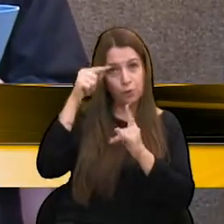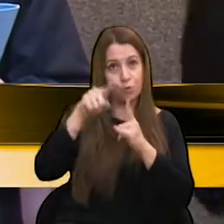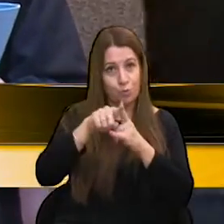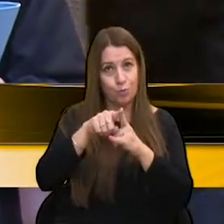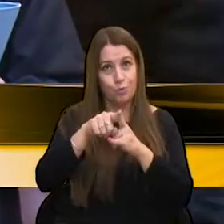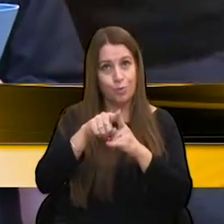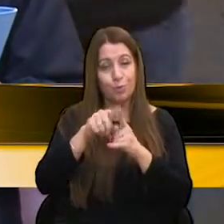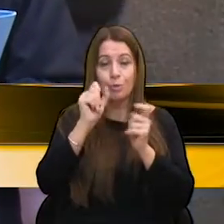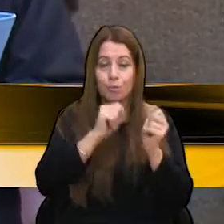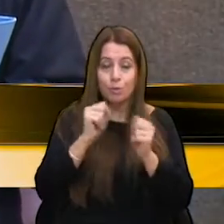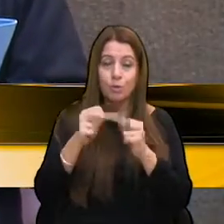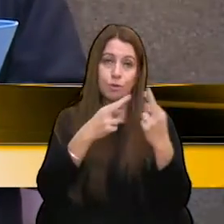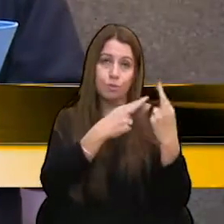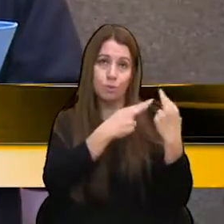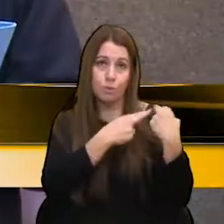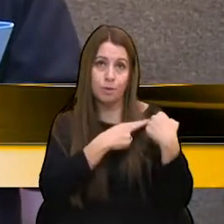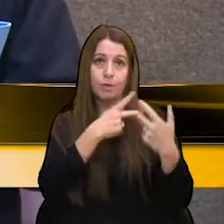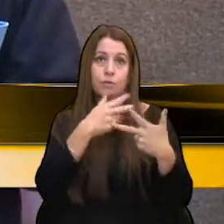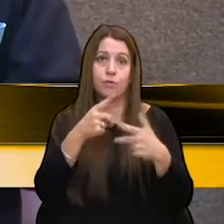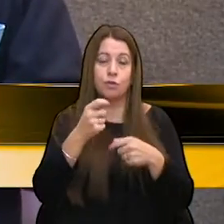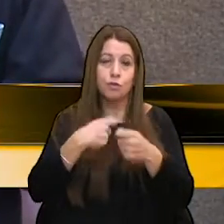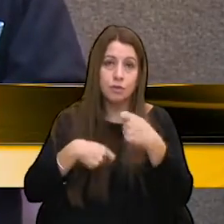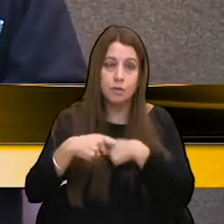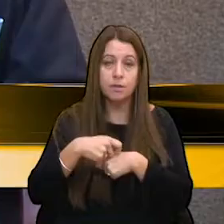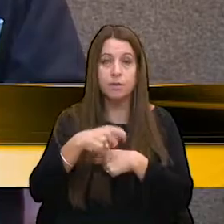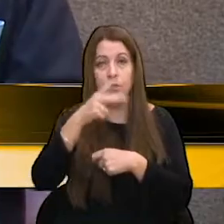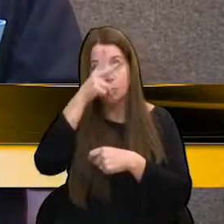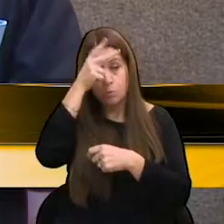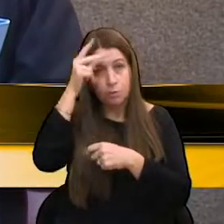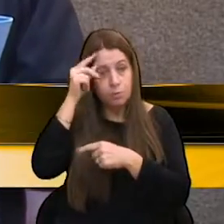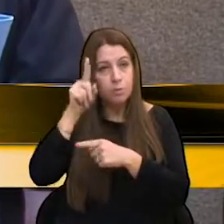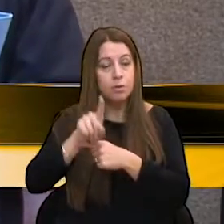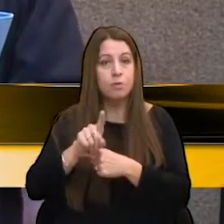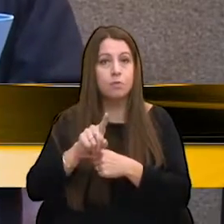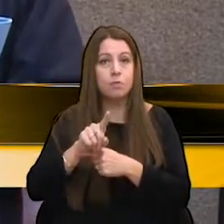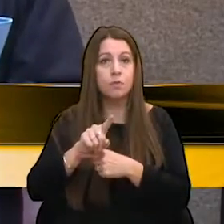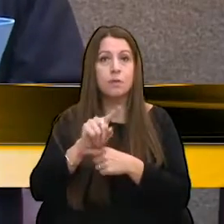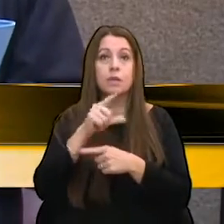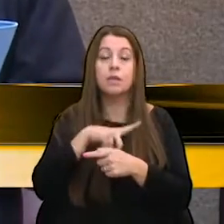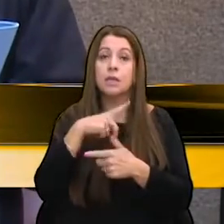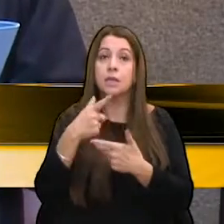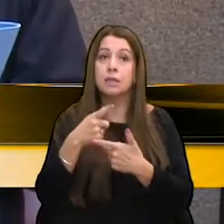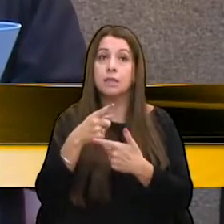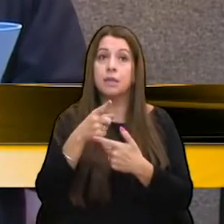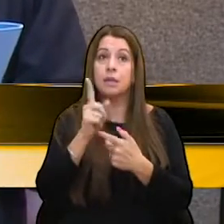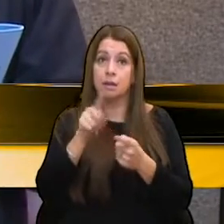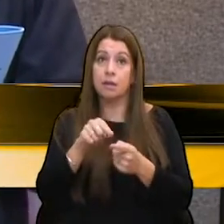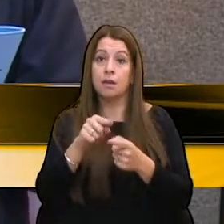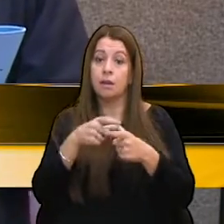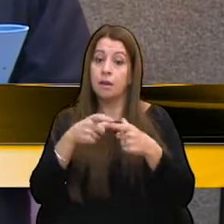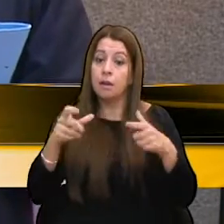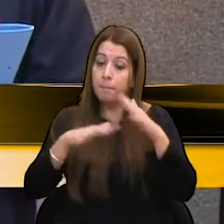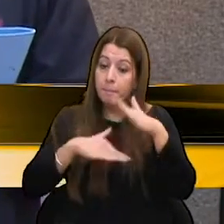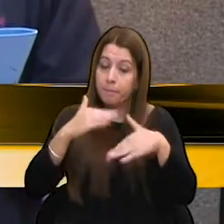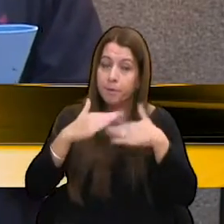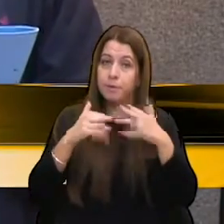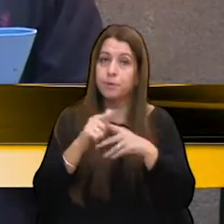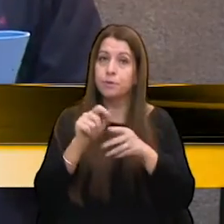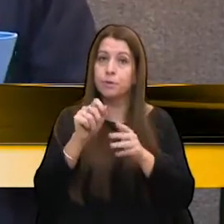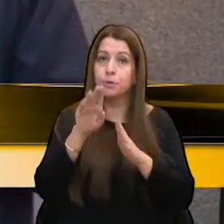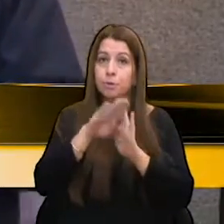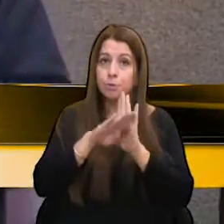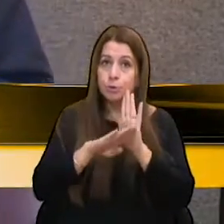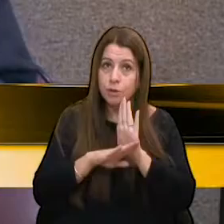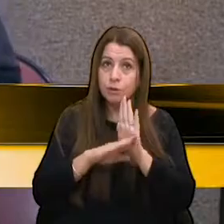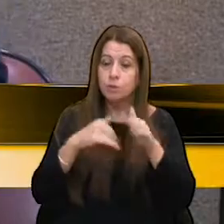poder responsável pelos atos de gestão municipal, ou seja, a quem incumbe a implementação dos